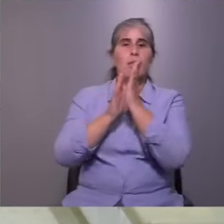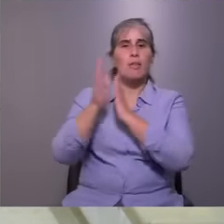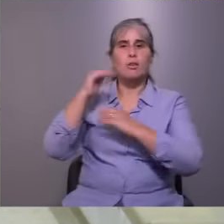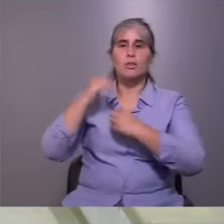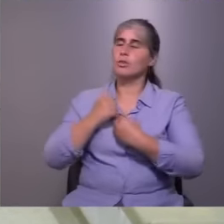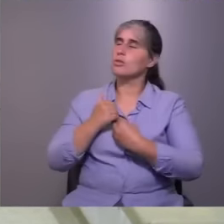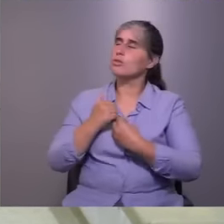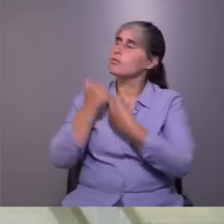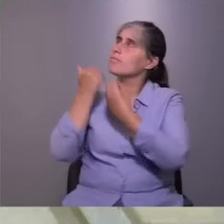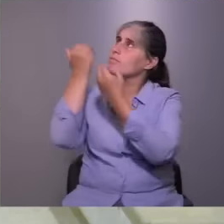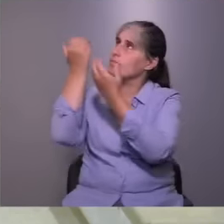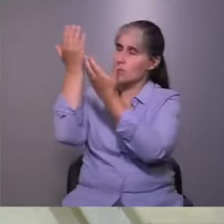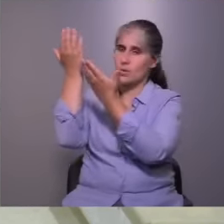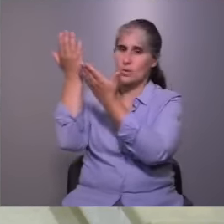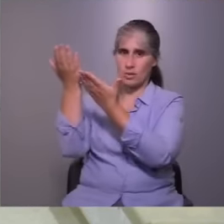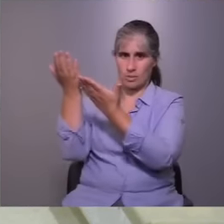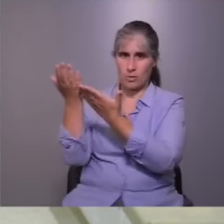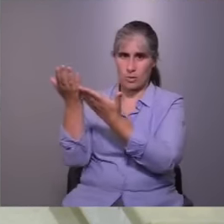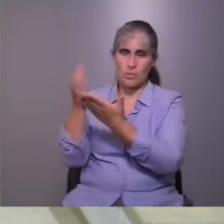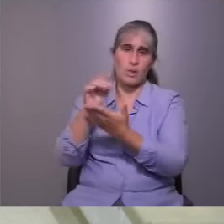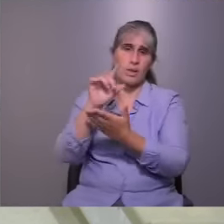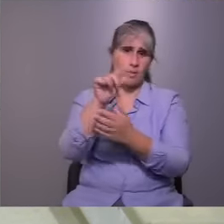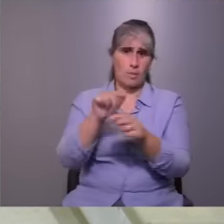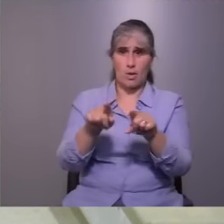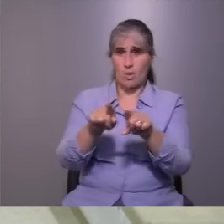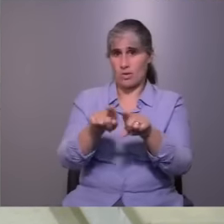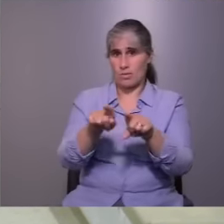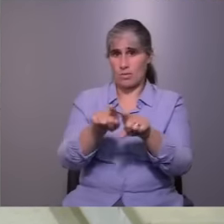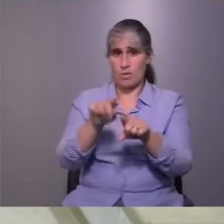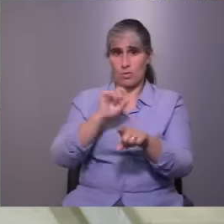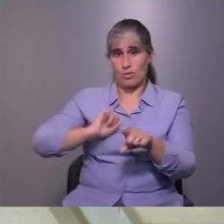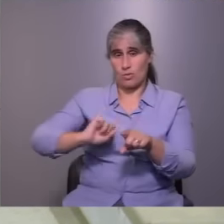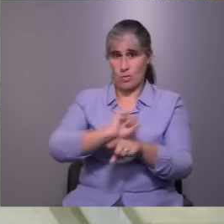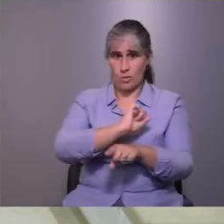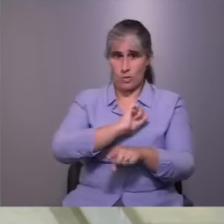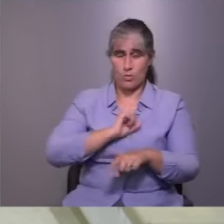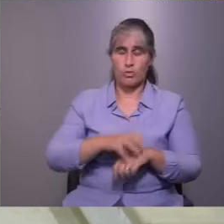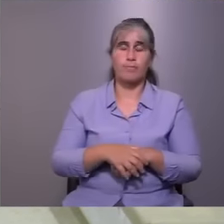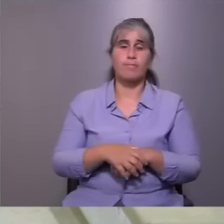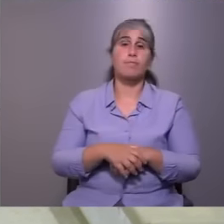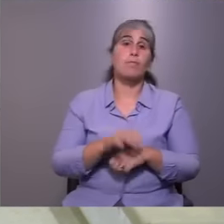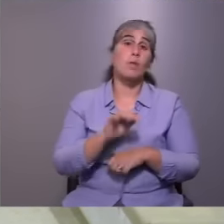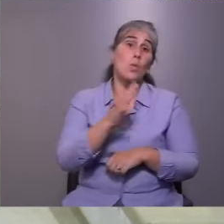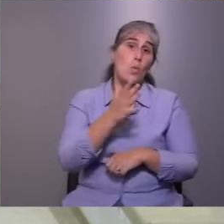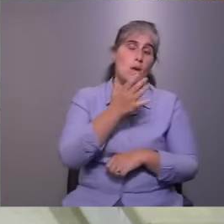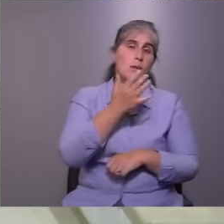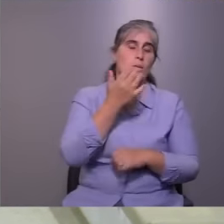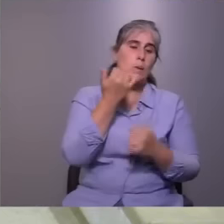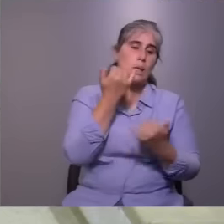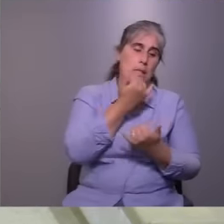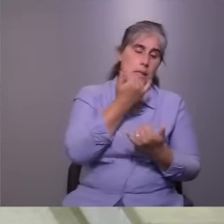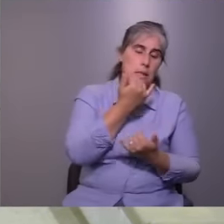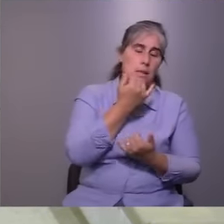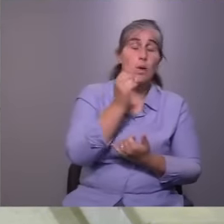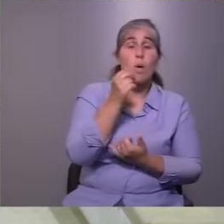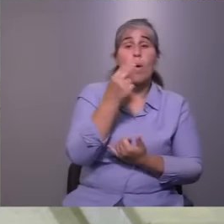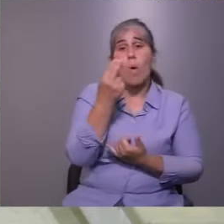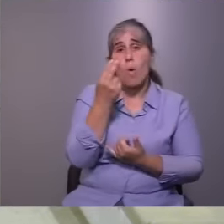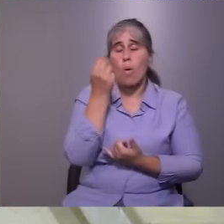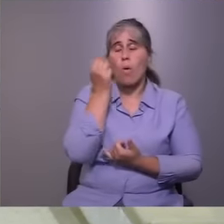nossa vida. Nos entregamos a Deus e nos entregamos aos nossos